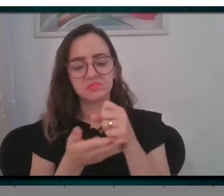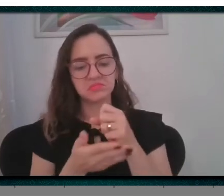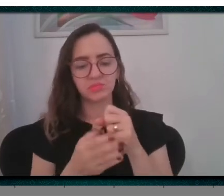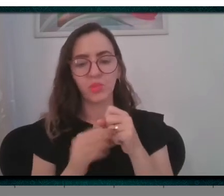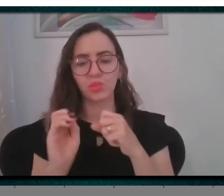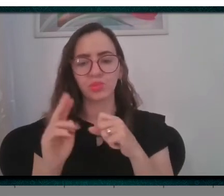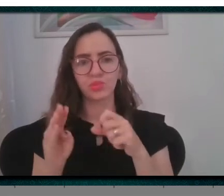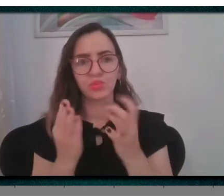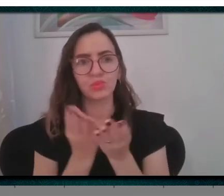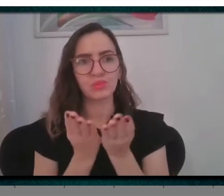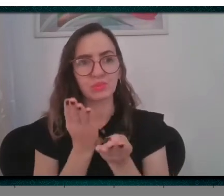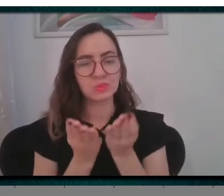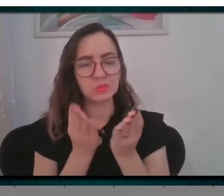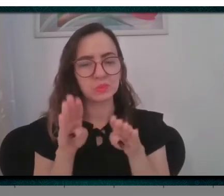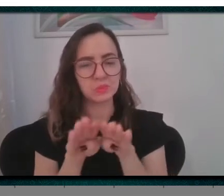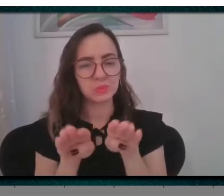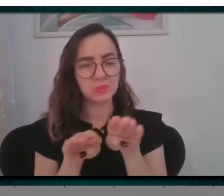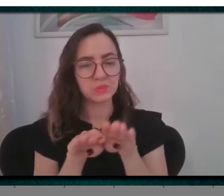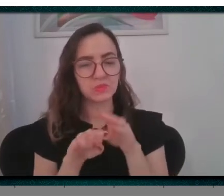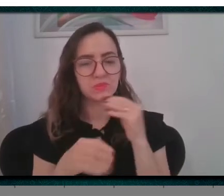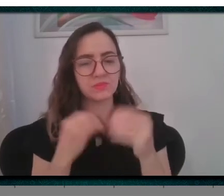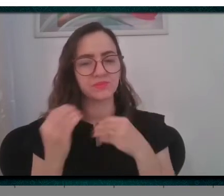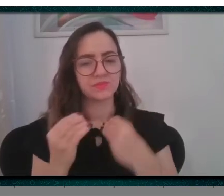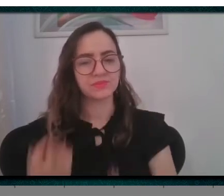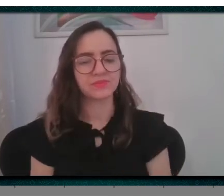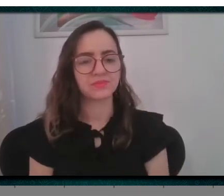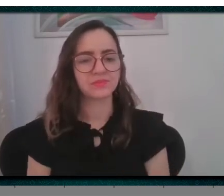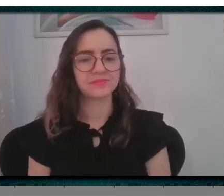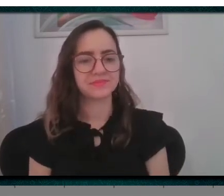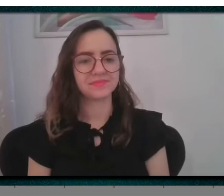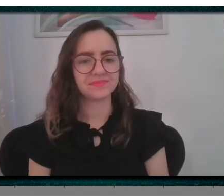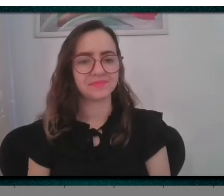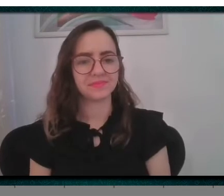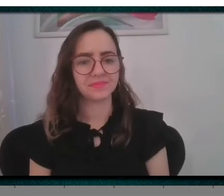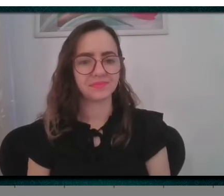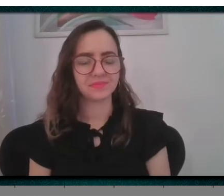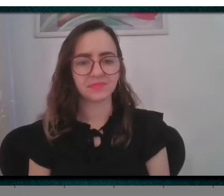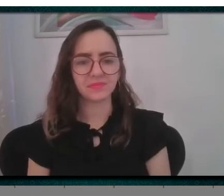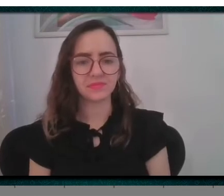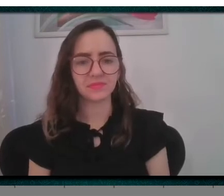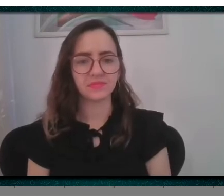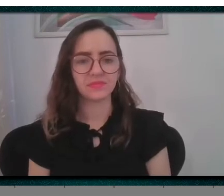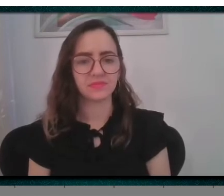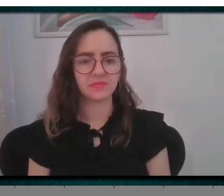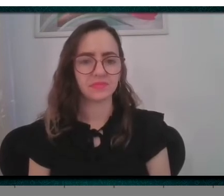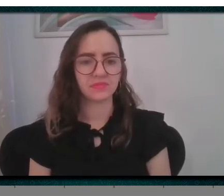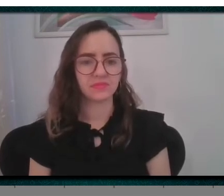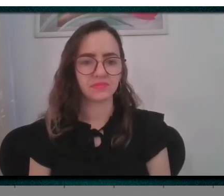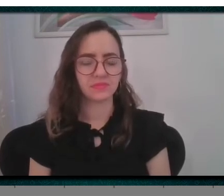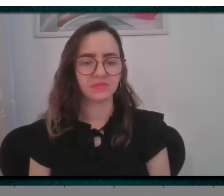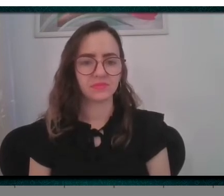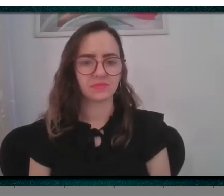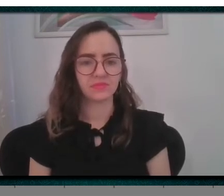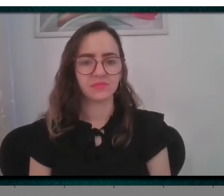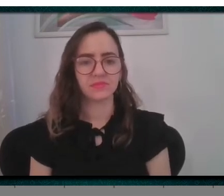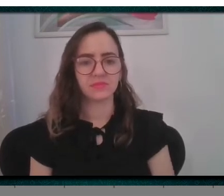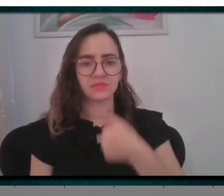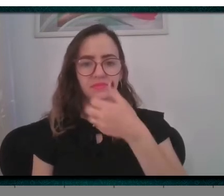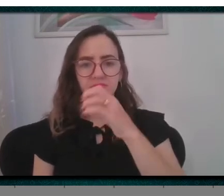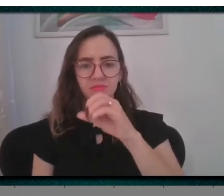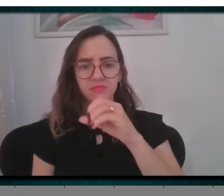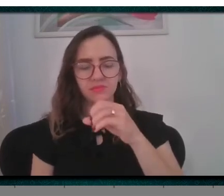está 10 elevado a 7, ó, quando os dois estão iguais na concentração, aqui ele vai ser uma substância neutra.